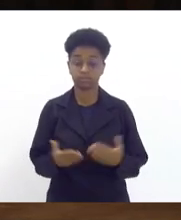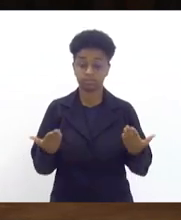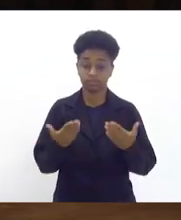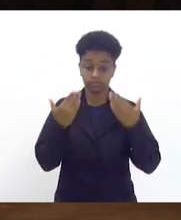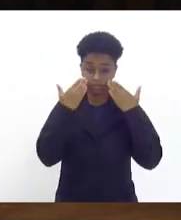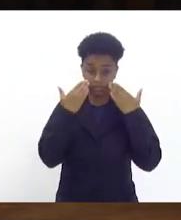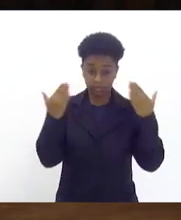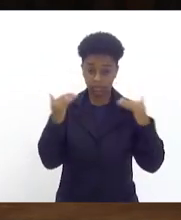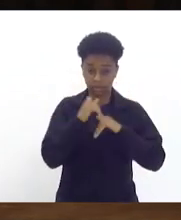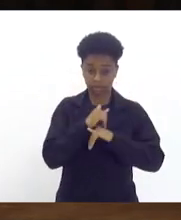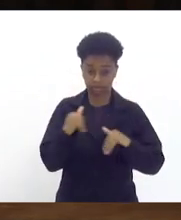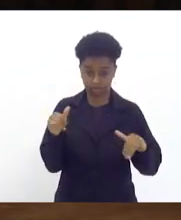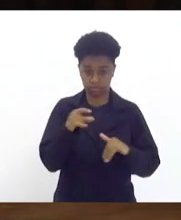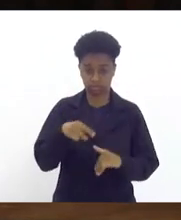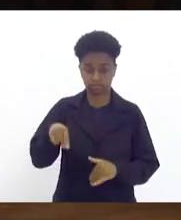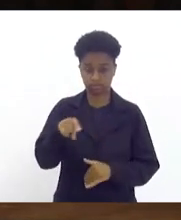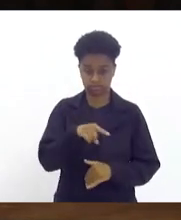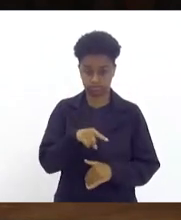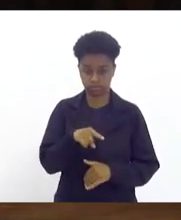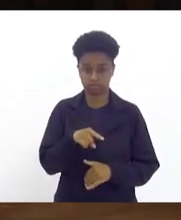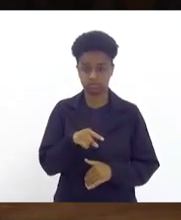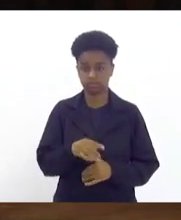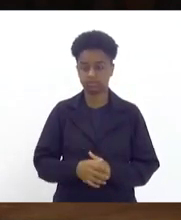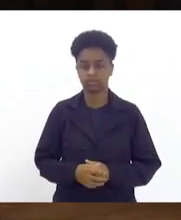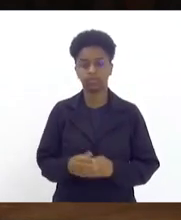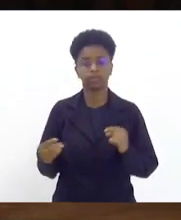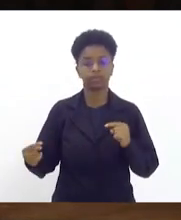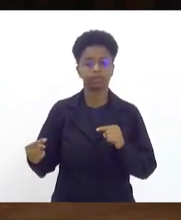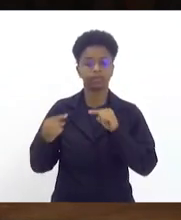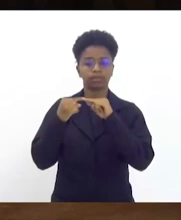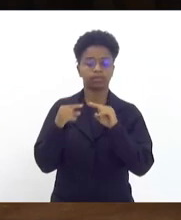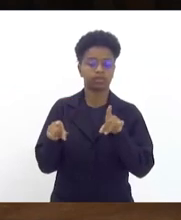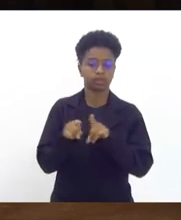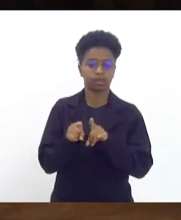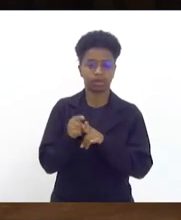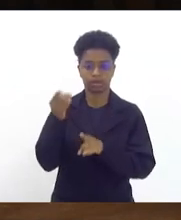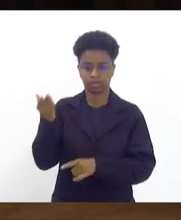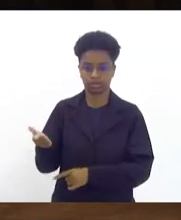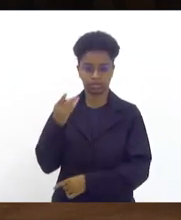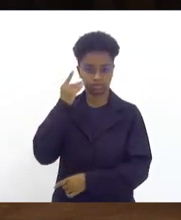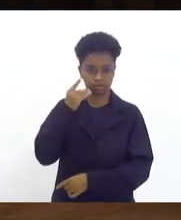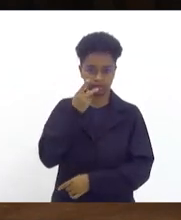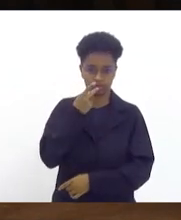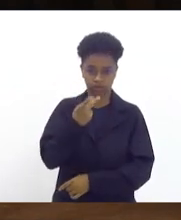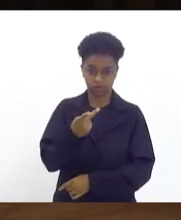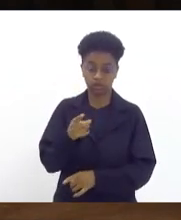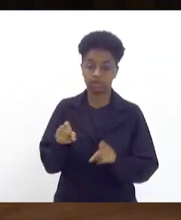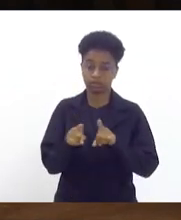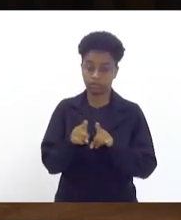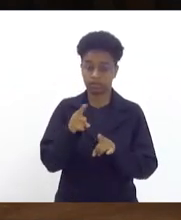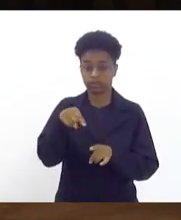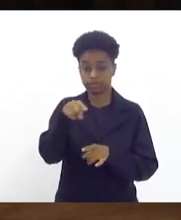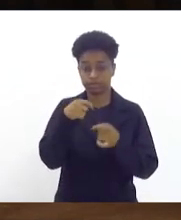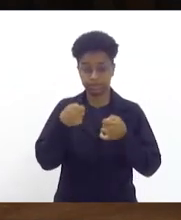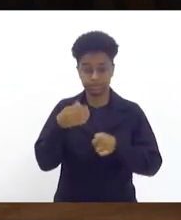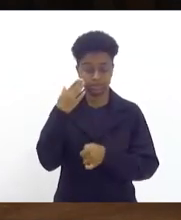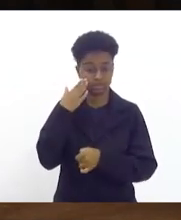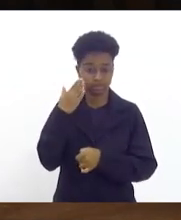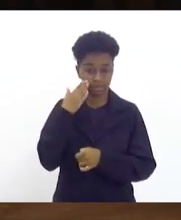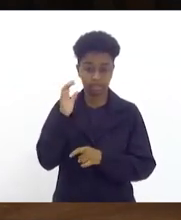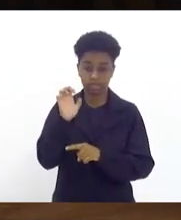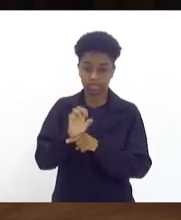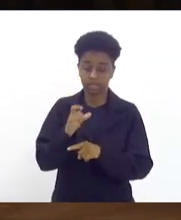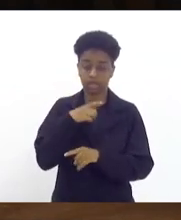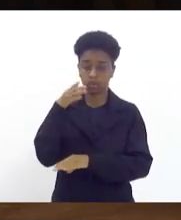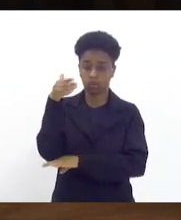público já na esteira do que disse a deputada é para que vocês também conhecimento o estado tem